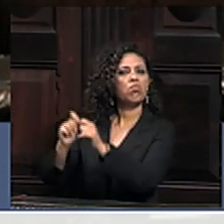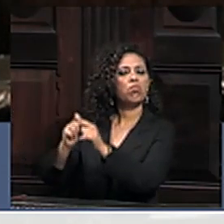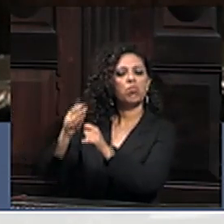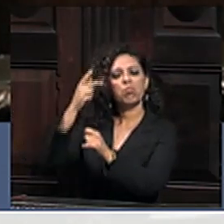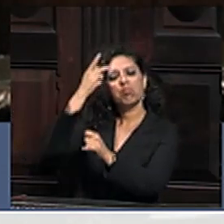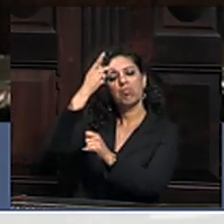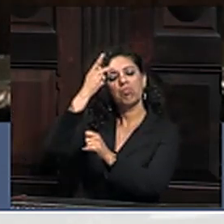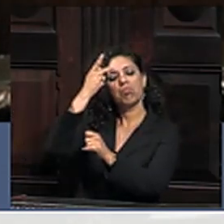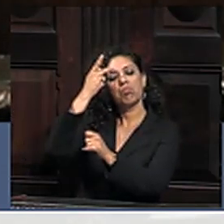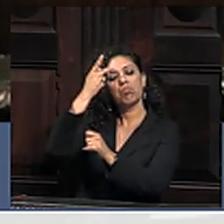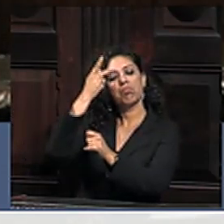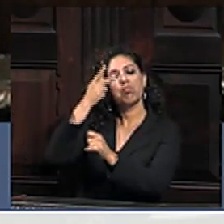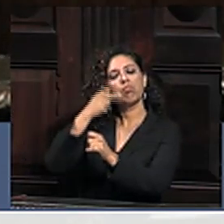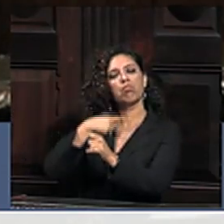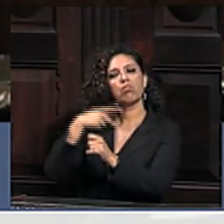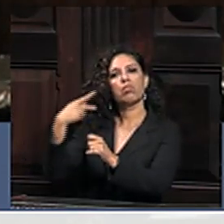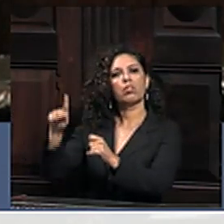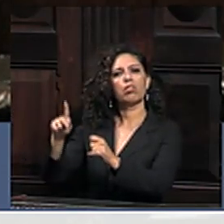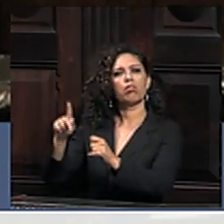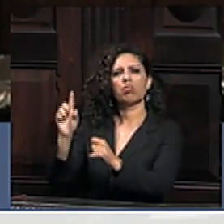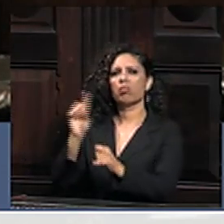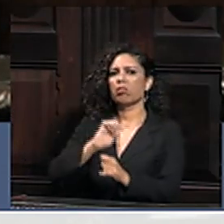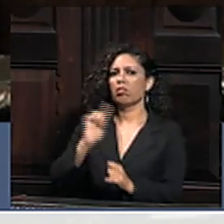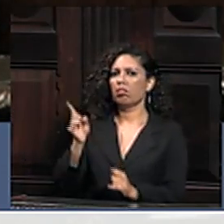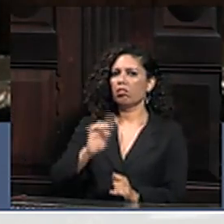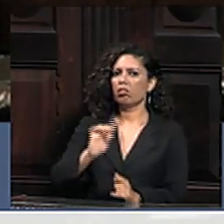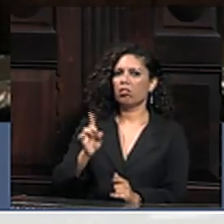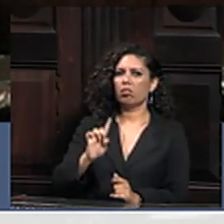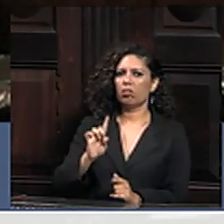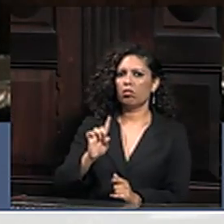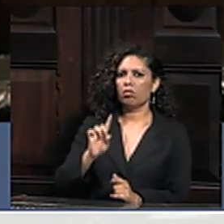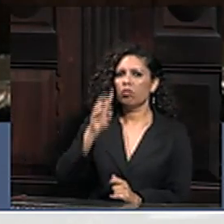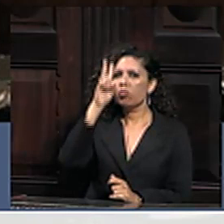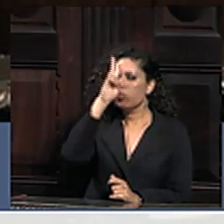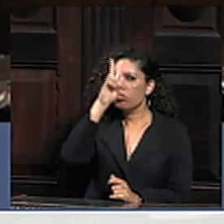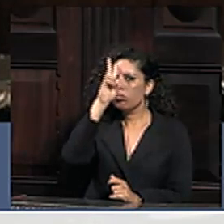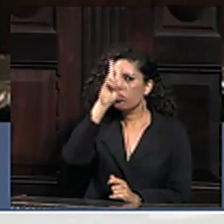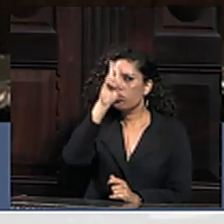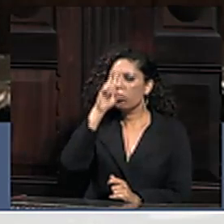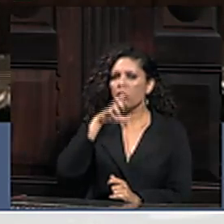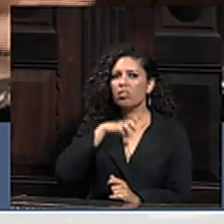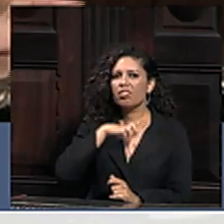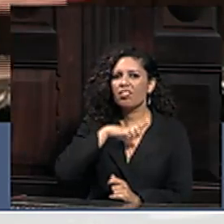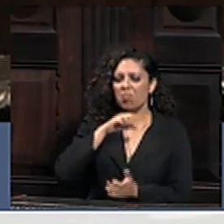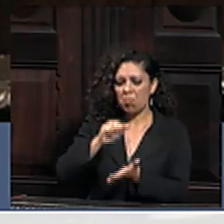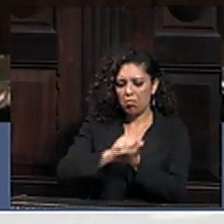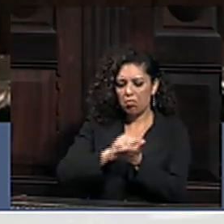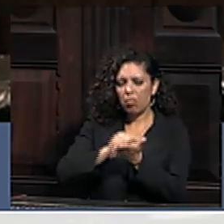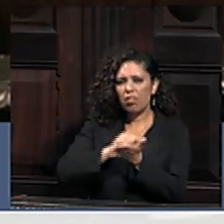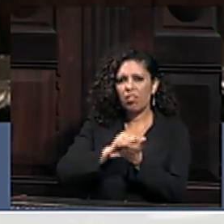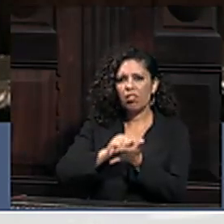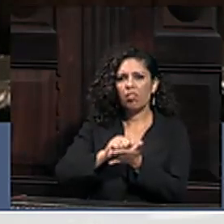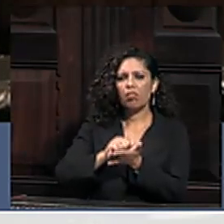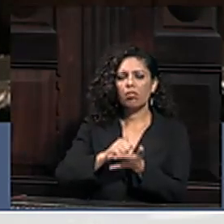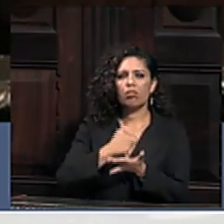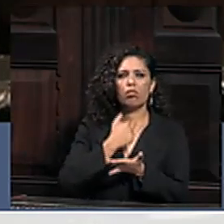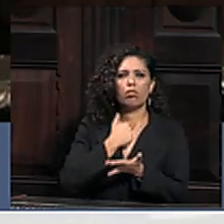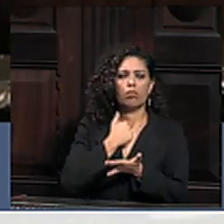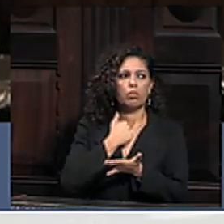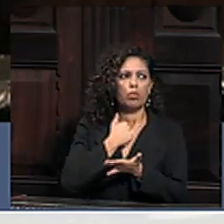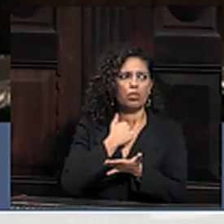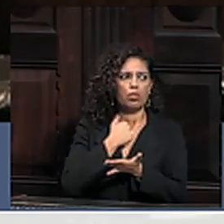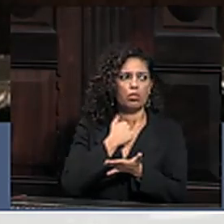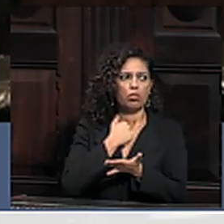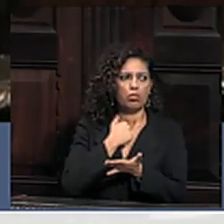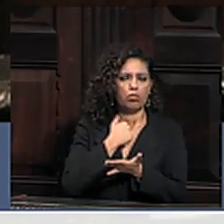de apagar a história, de passar uma borracha em tudo o que aconteceu da data